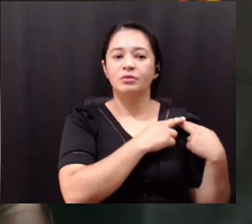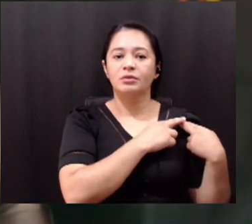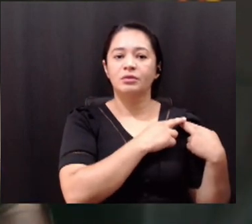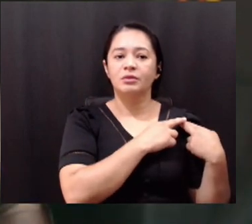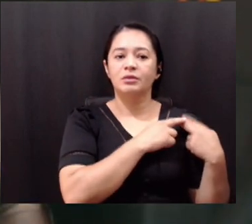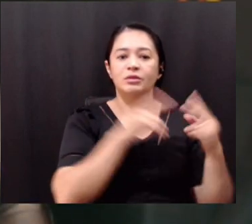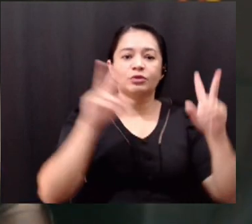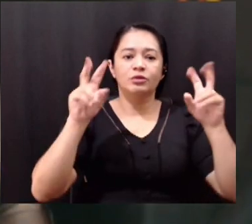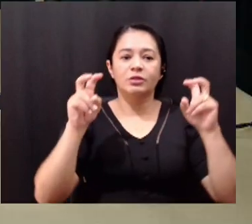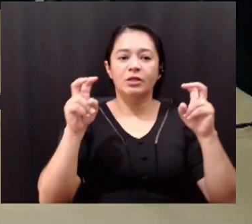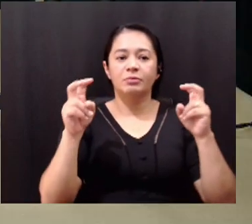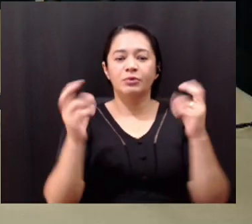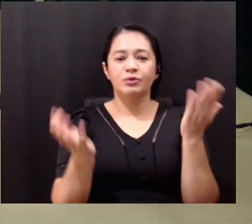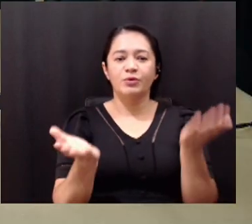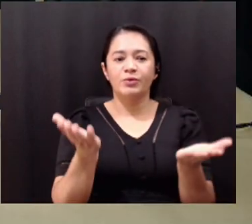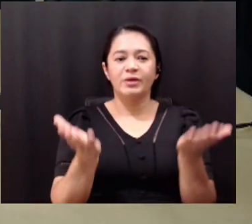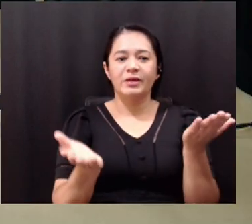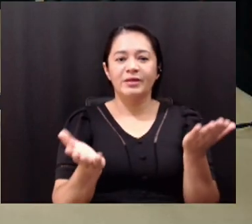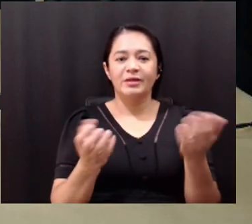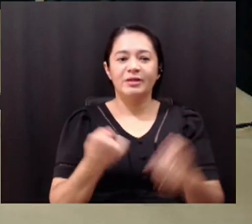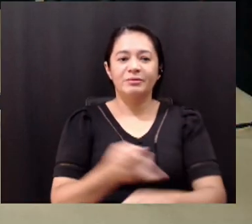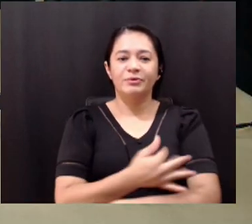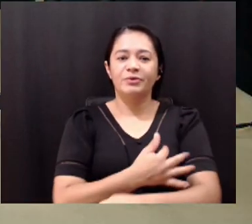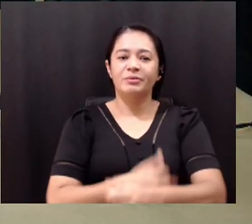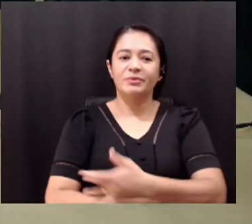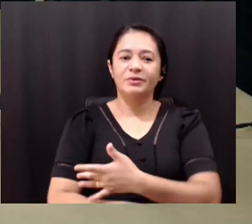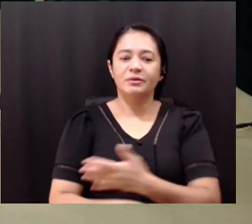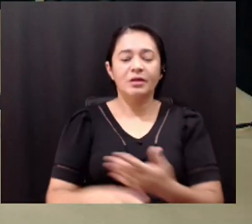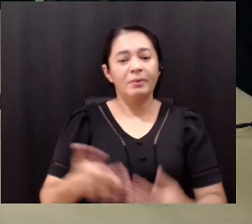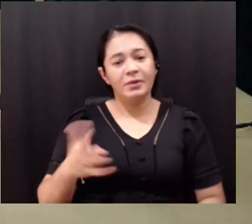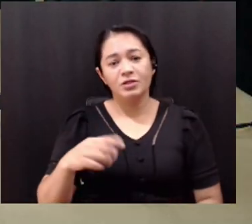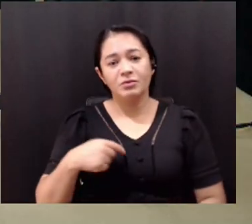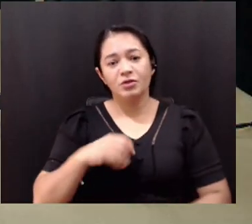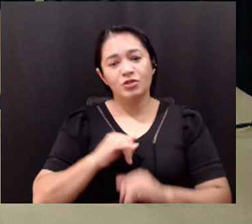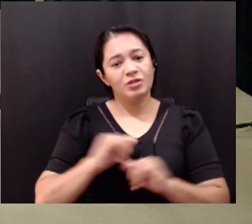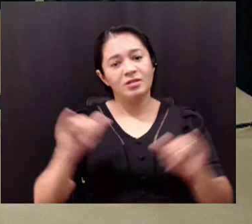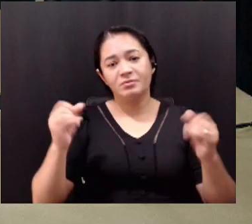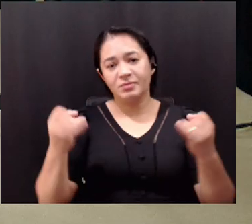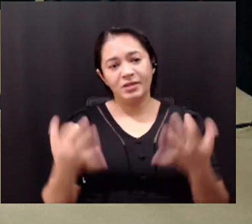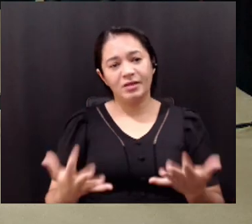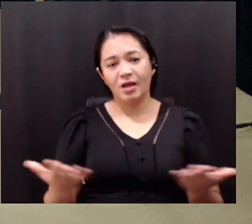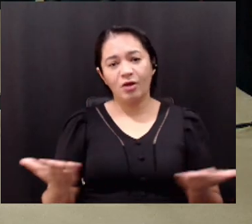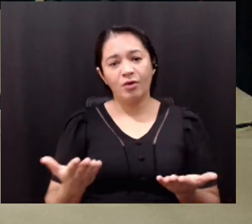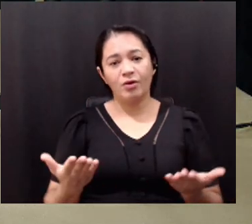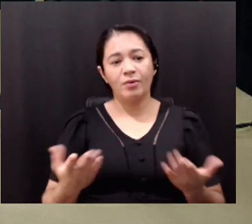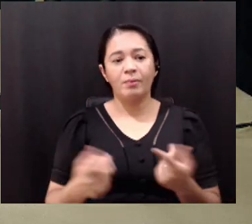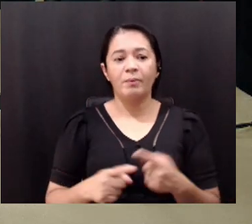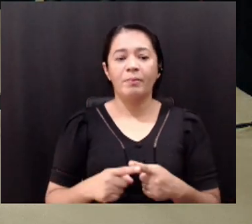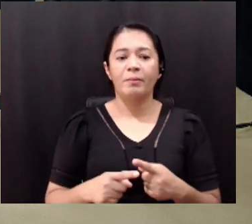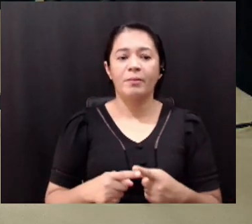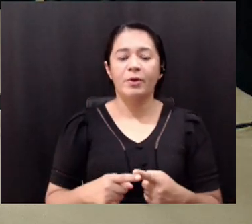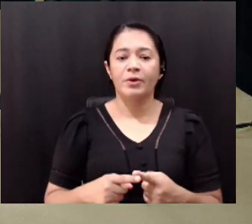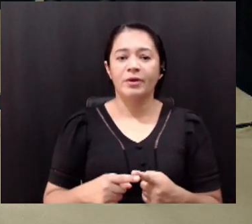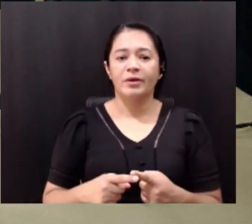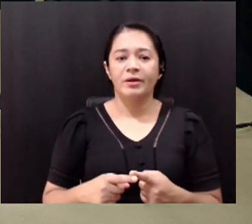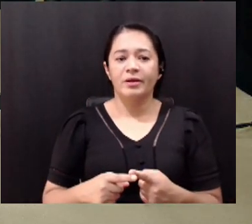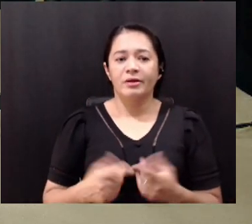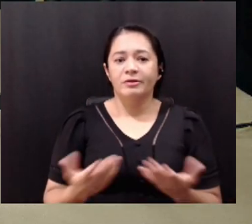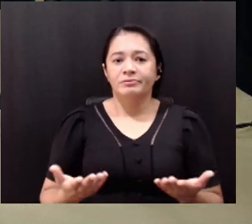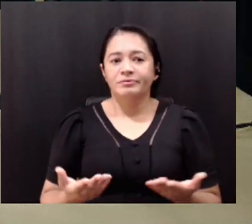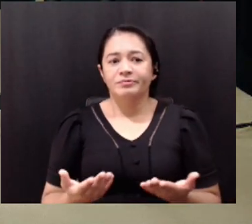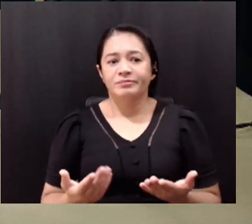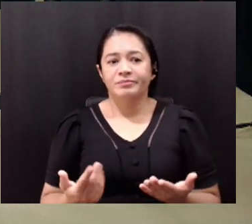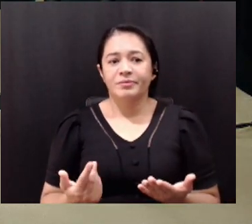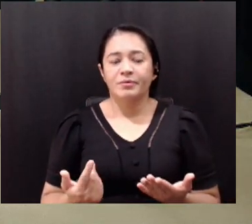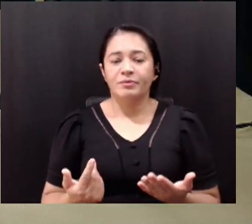Mais ou menos o que eu disse agora, Exatamente né? a sua pergunta. É isso mesmo, e eu nem tinha lido a pergunta dela, mas